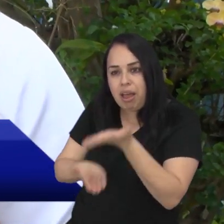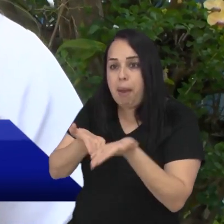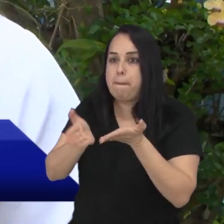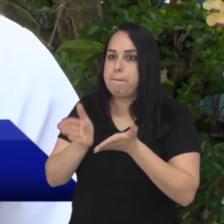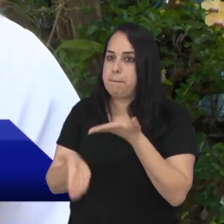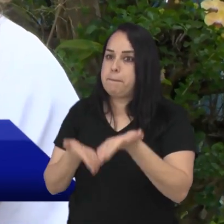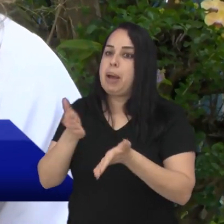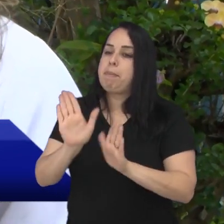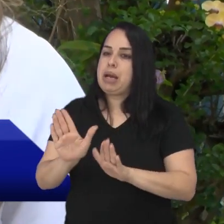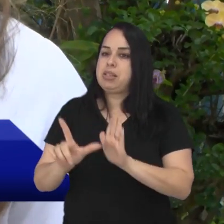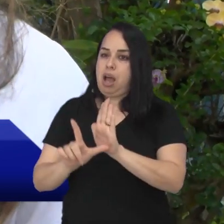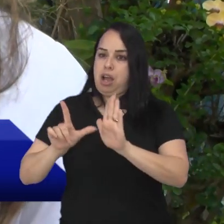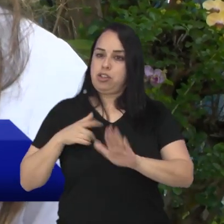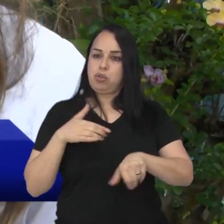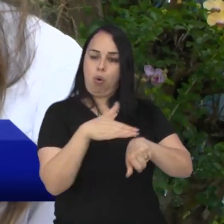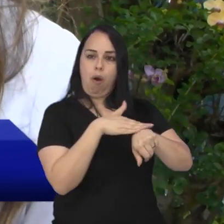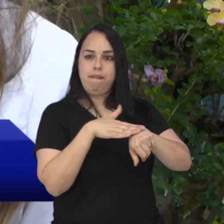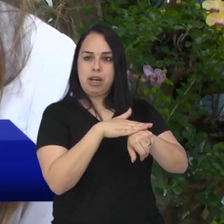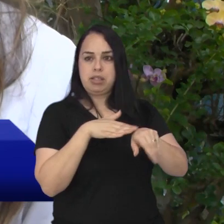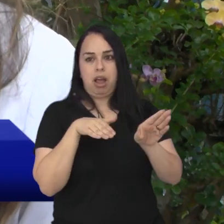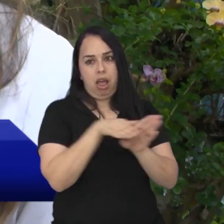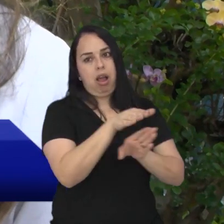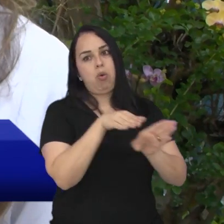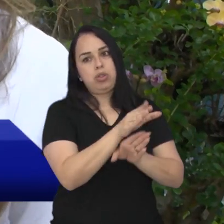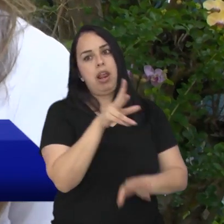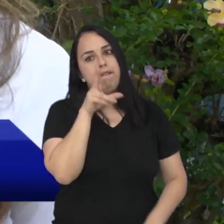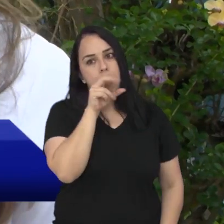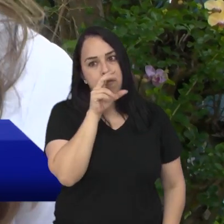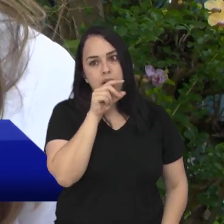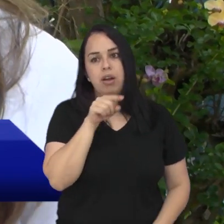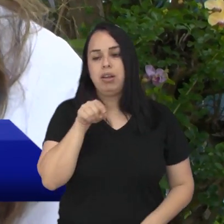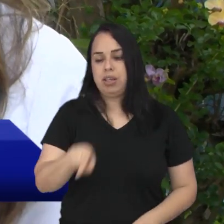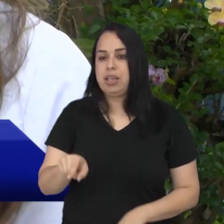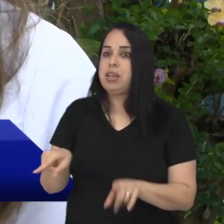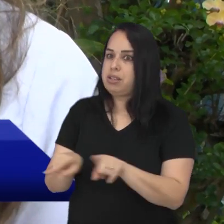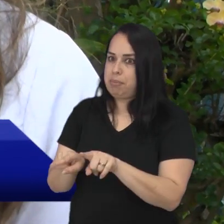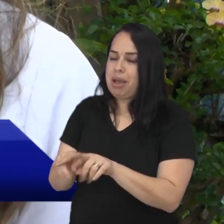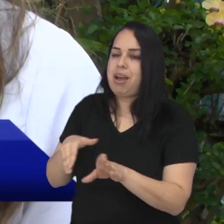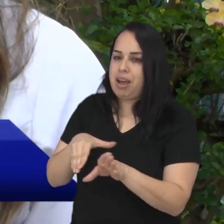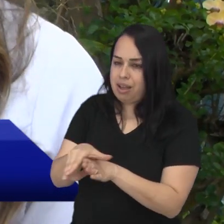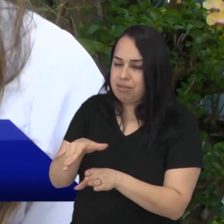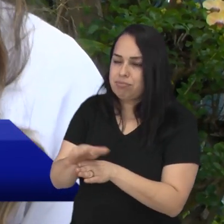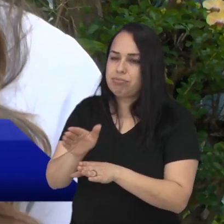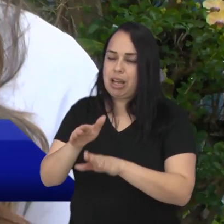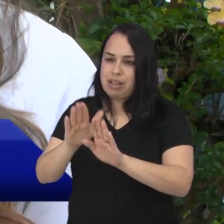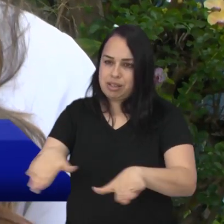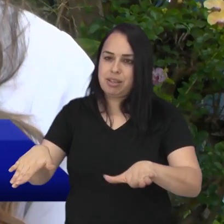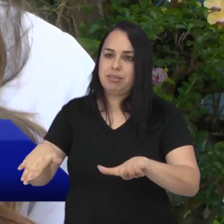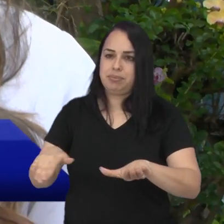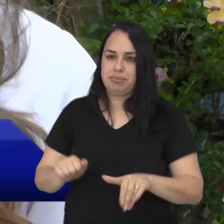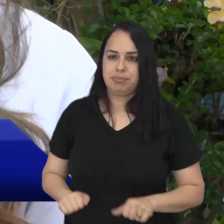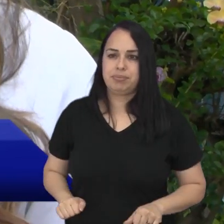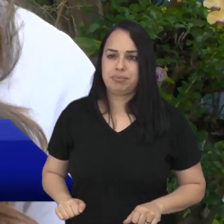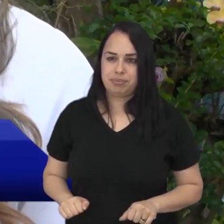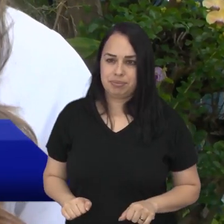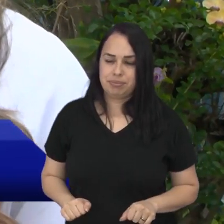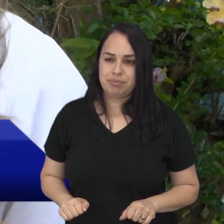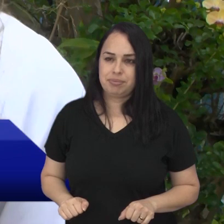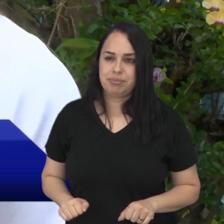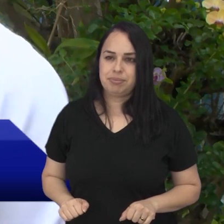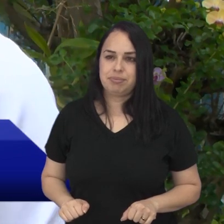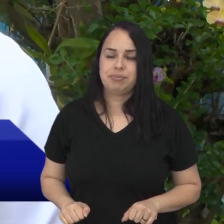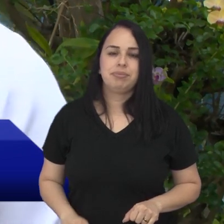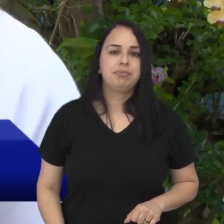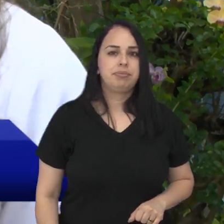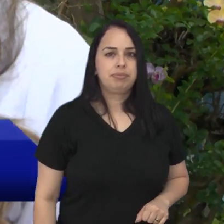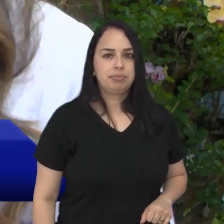tipos de alimento, mas nada que uma boa conversa para conscientizar tanto a criança quanto esses adultos que possa, porventura, oferecer precocemente